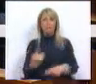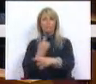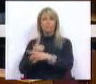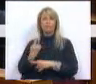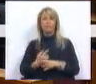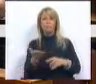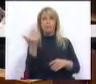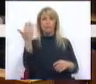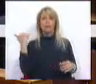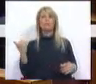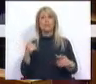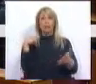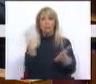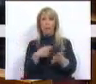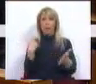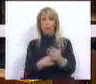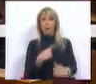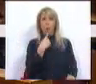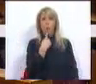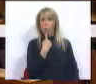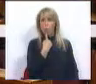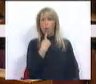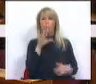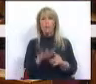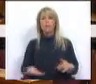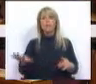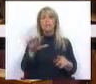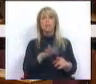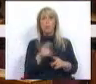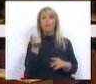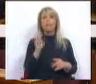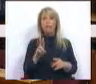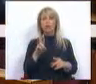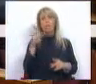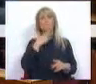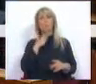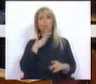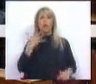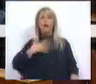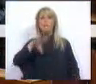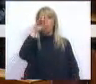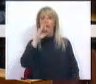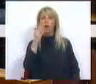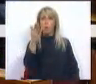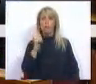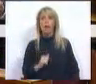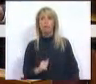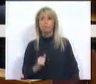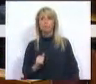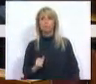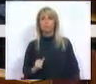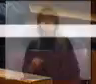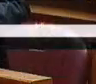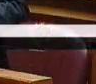elevado no contexto das taxas moderadoras. Eu quero recordar que o valor